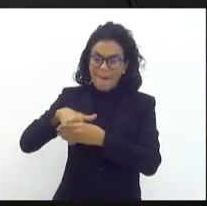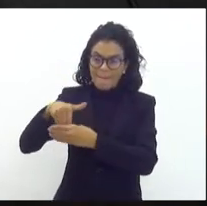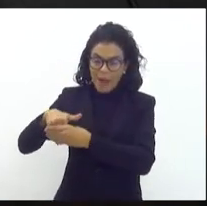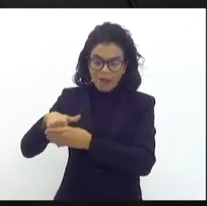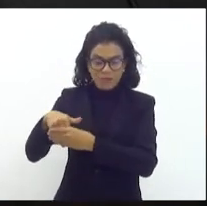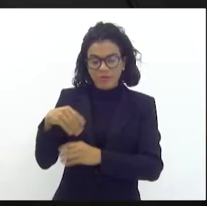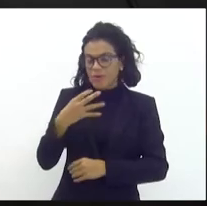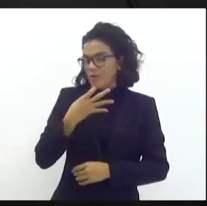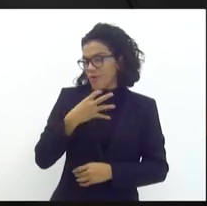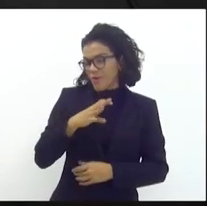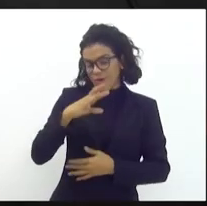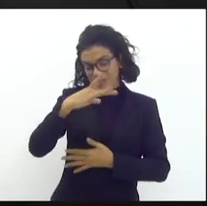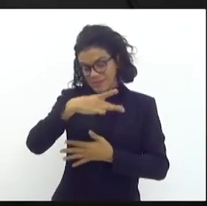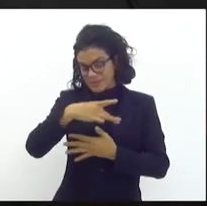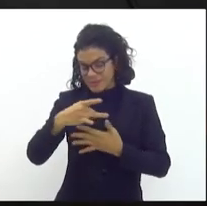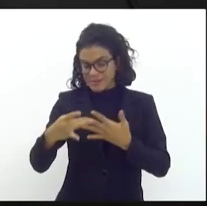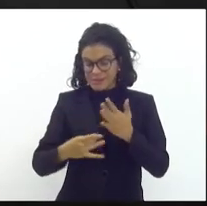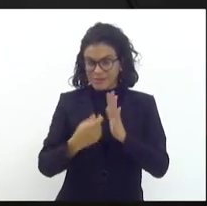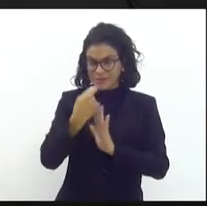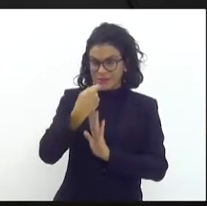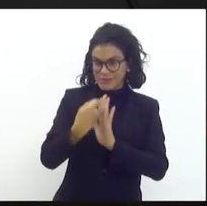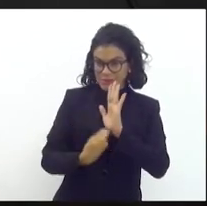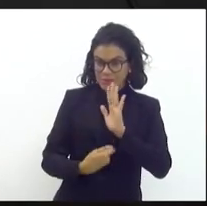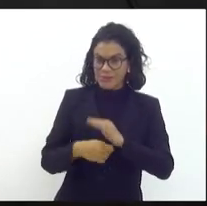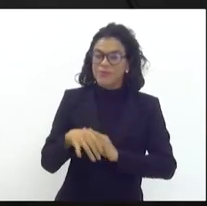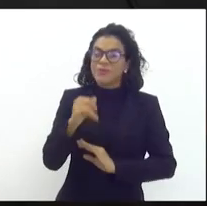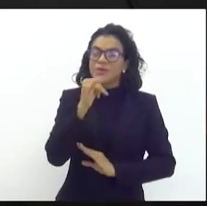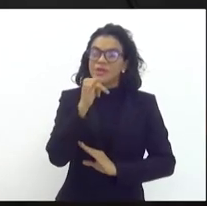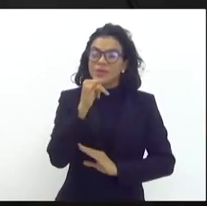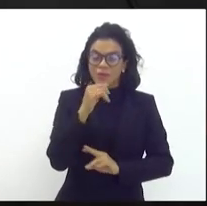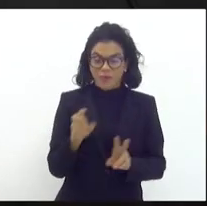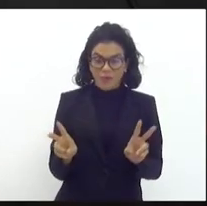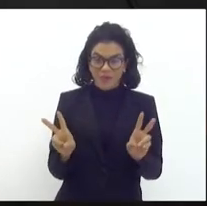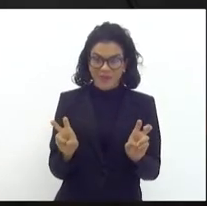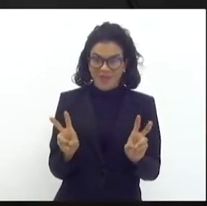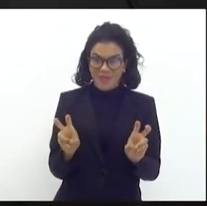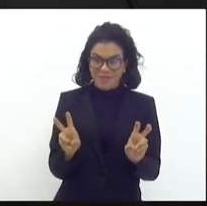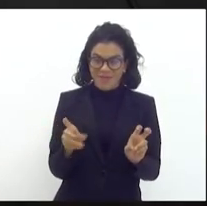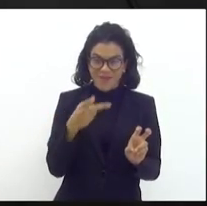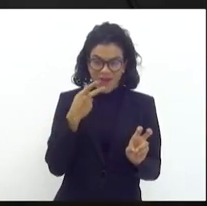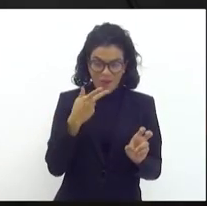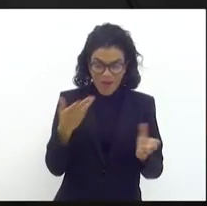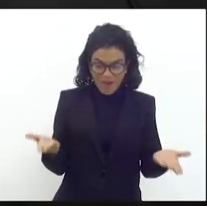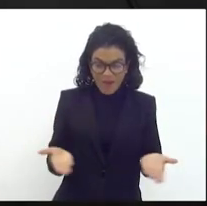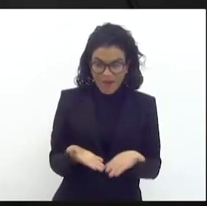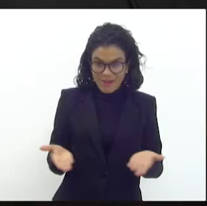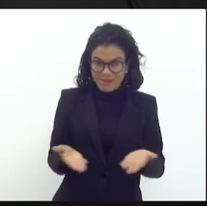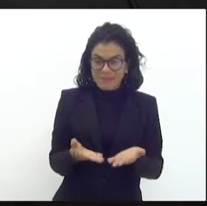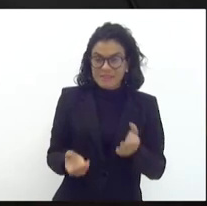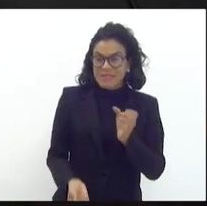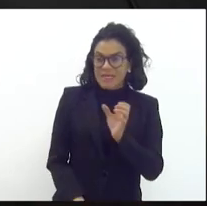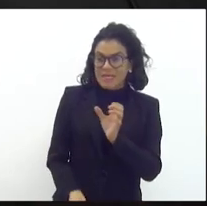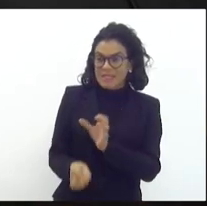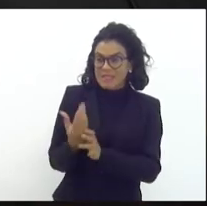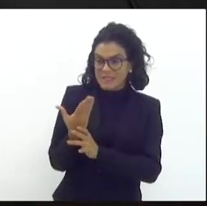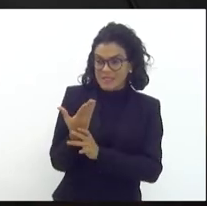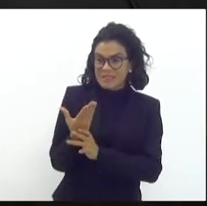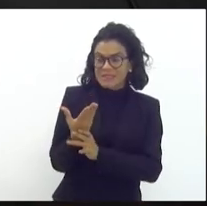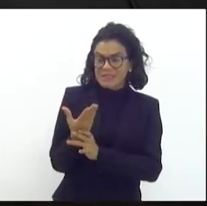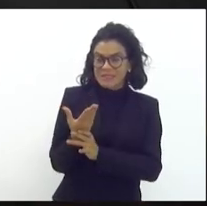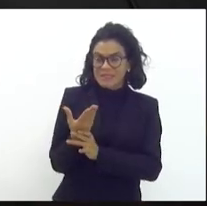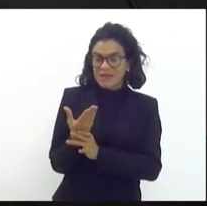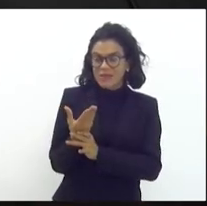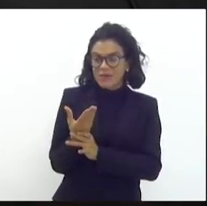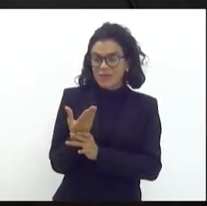conheciam no detalhe o texto por exemplo esse tema que se colocou aqui da criação do